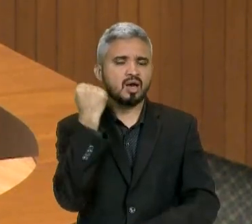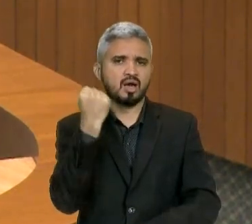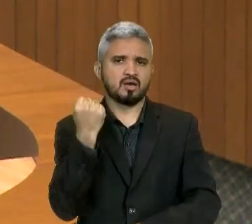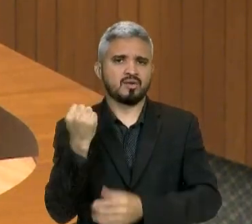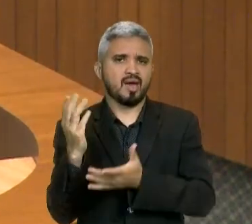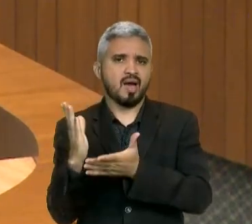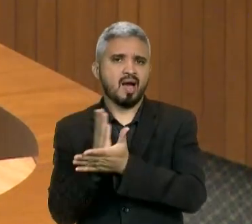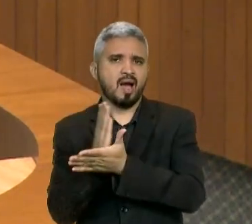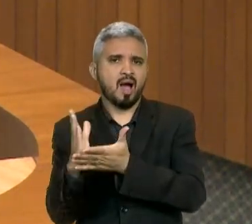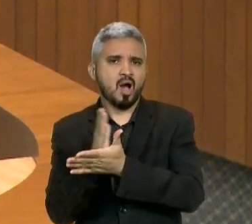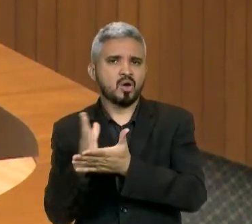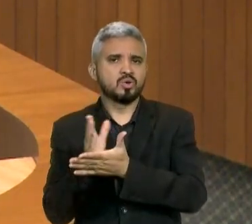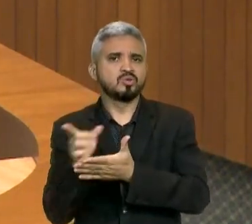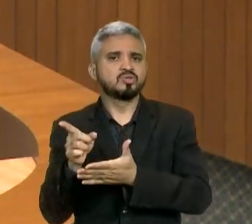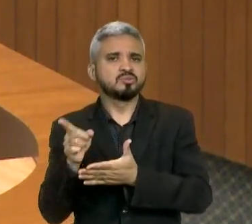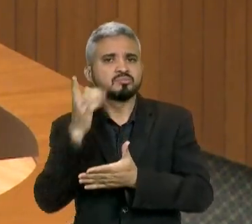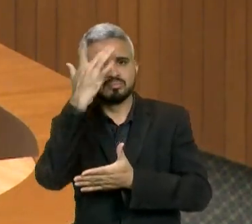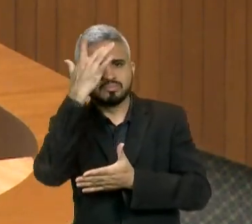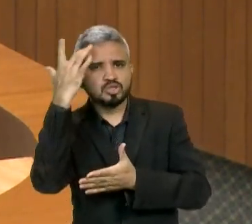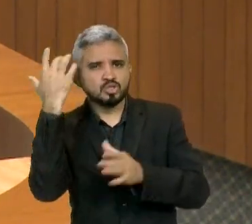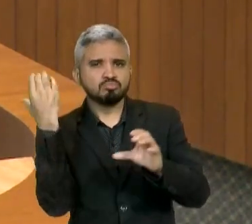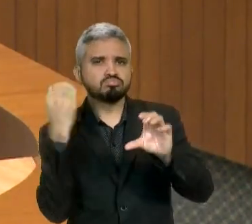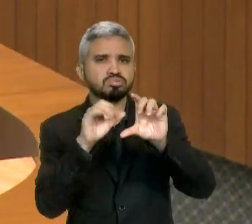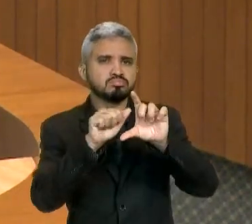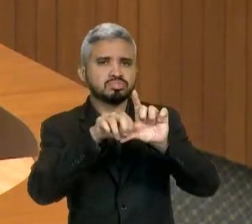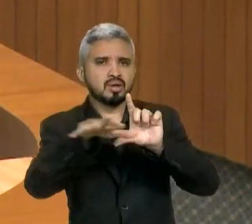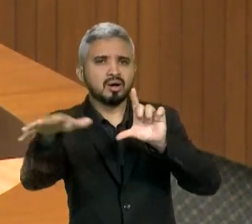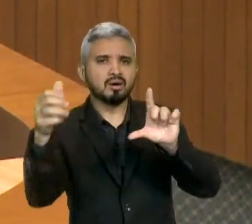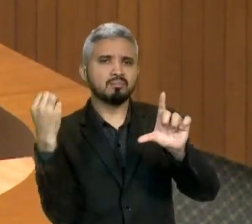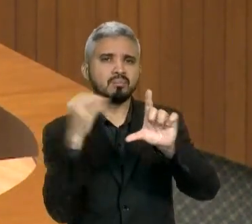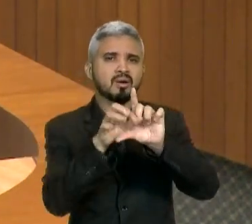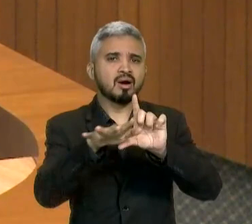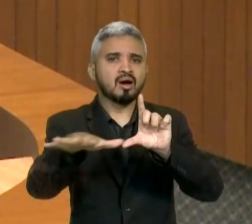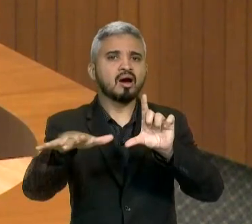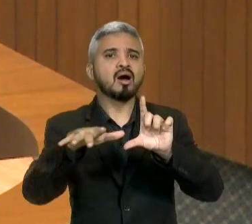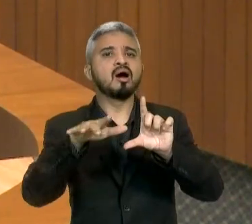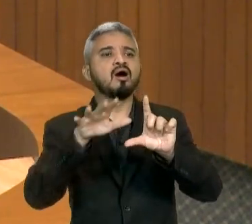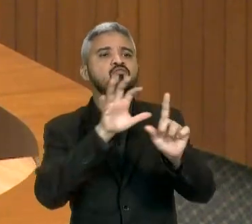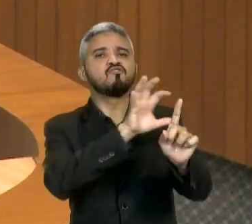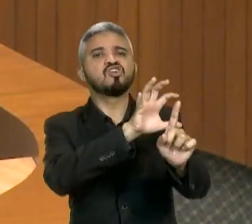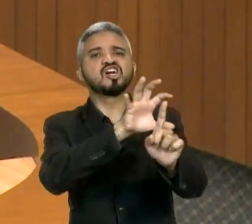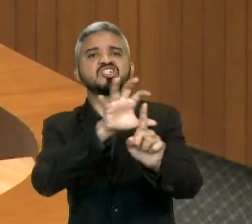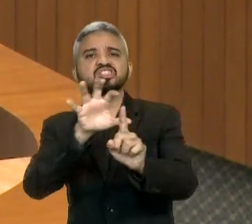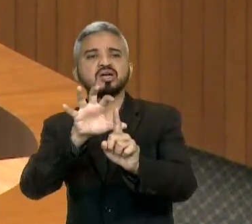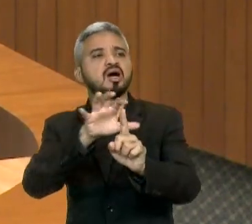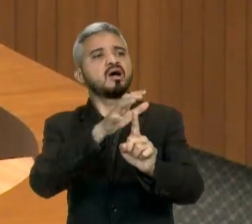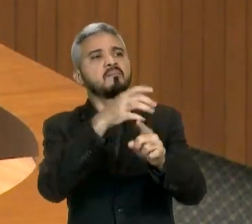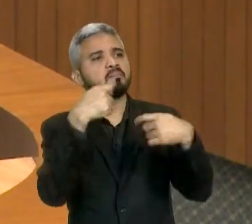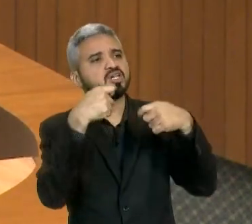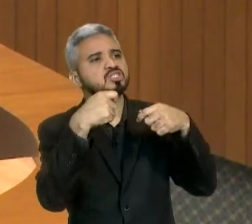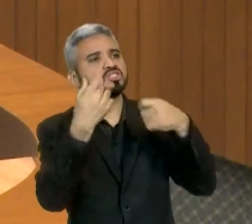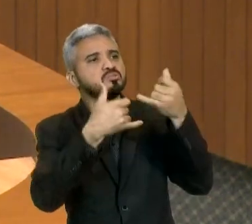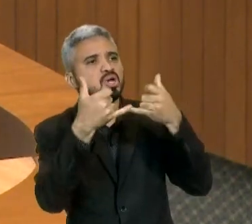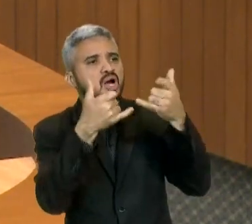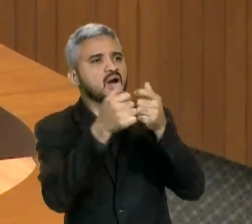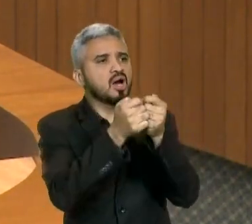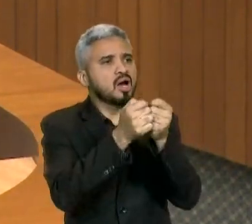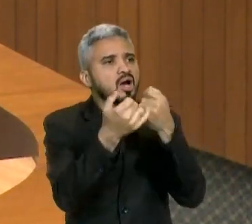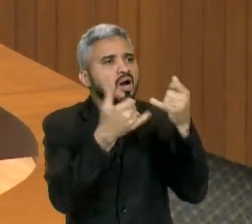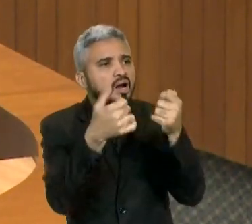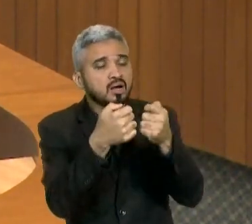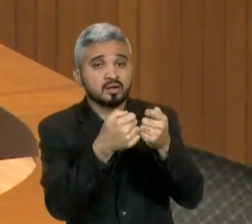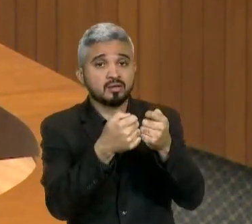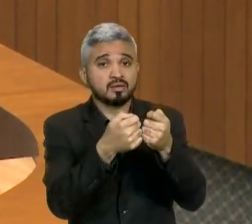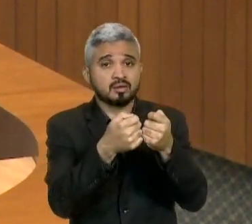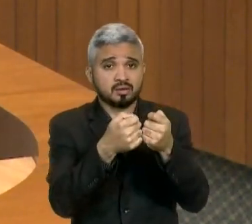jogue com moderação. Mas, anualmente, morrem milhões de pessoas vítimas do cigarro, que se